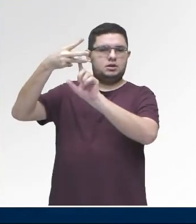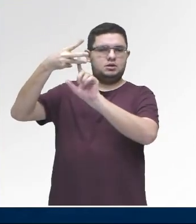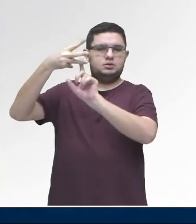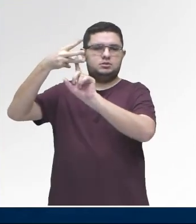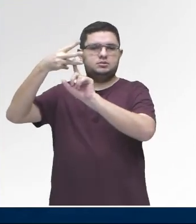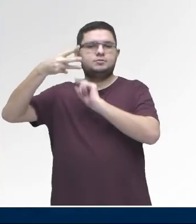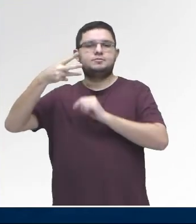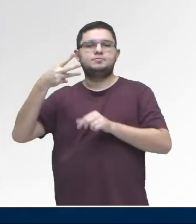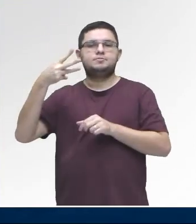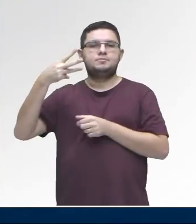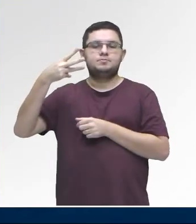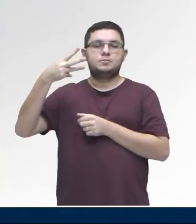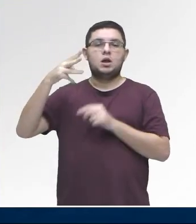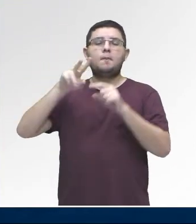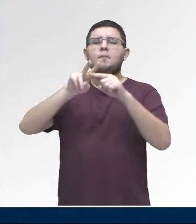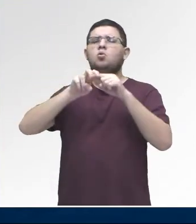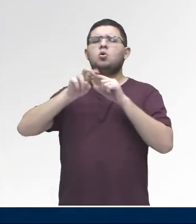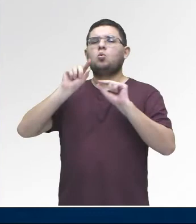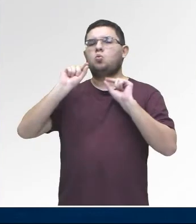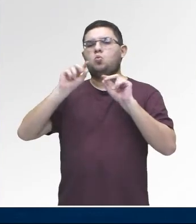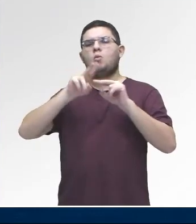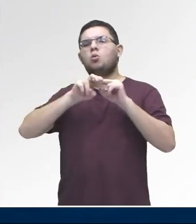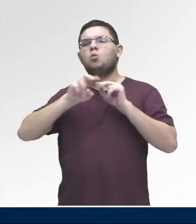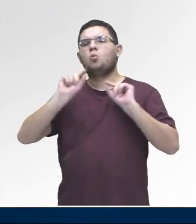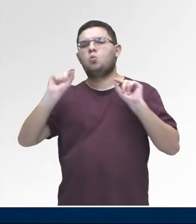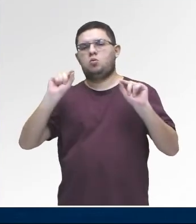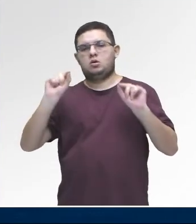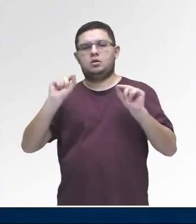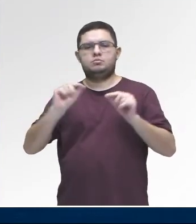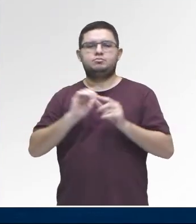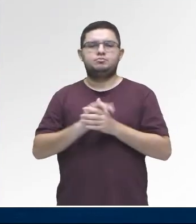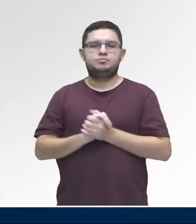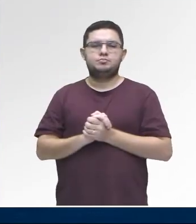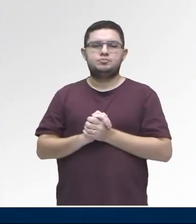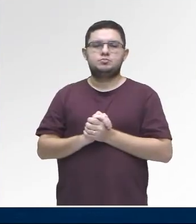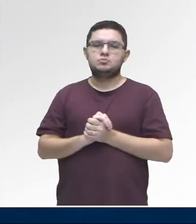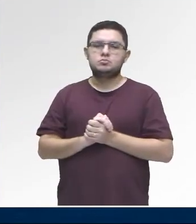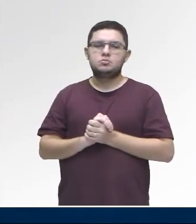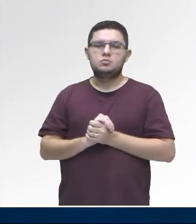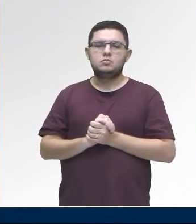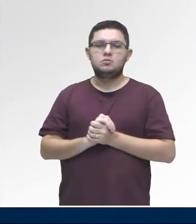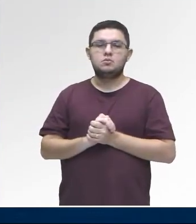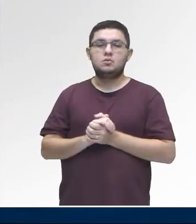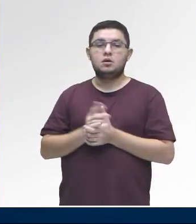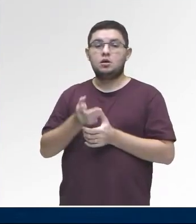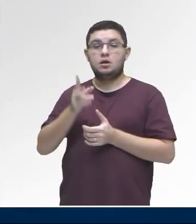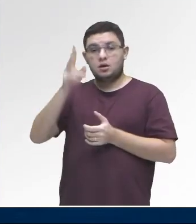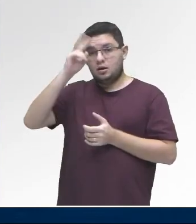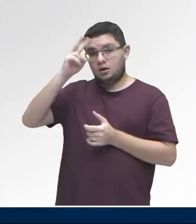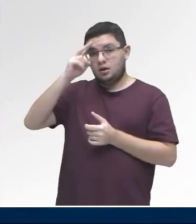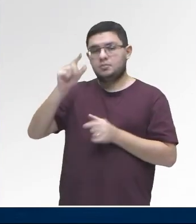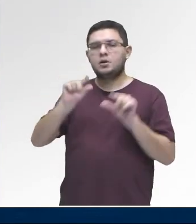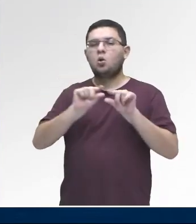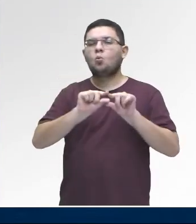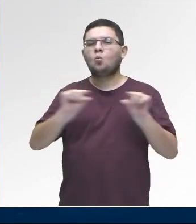Sabe por que isso acontece? Isso acontece porque na expressão, tá?